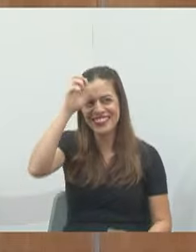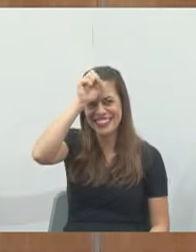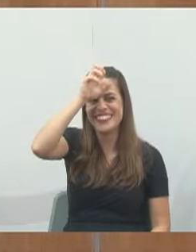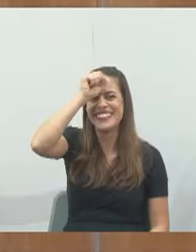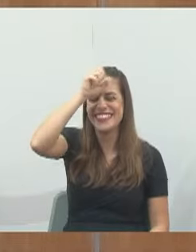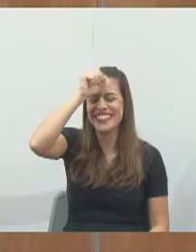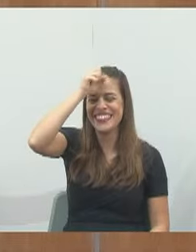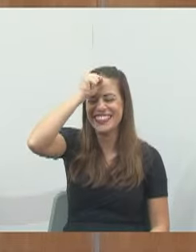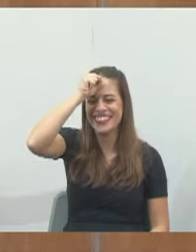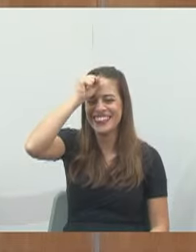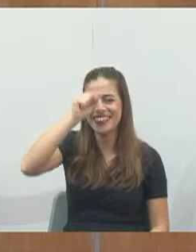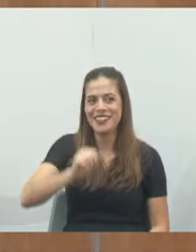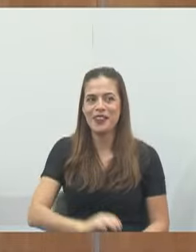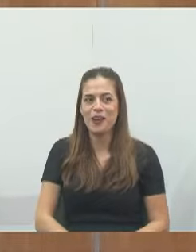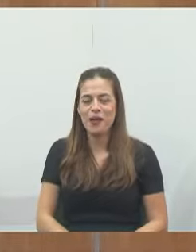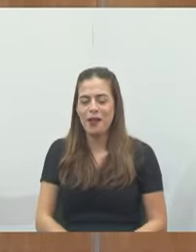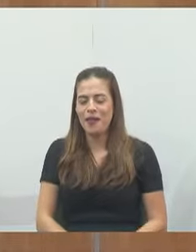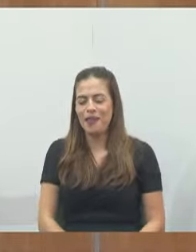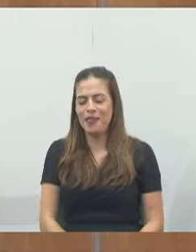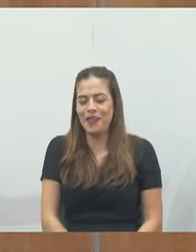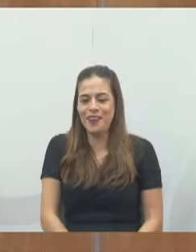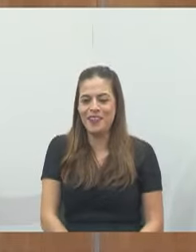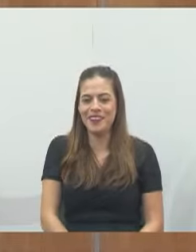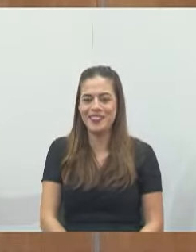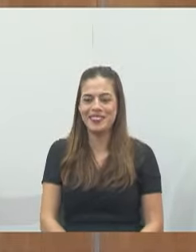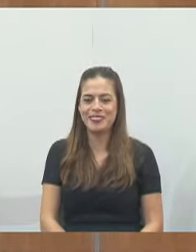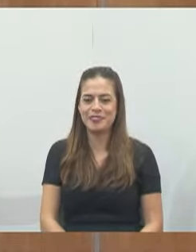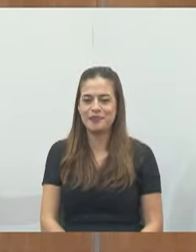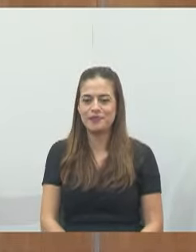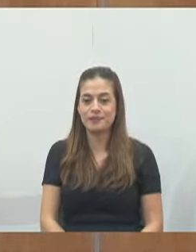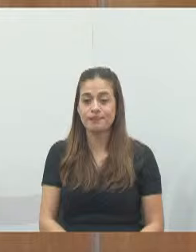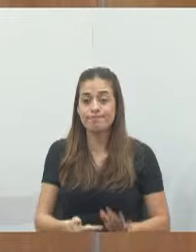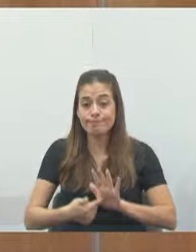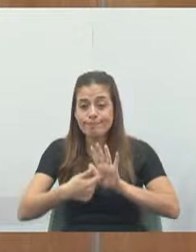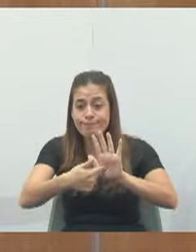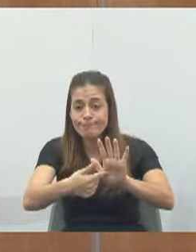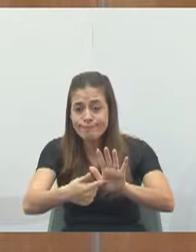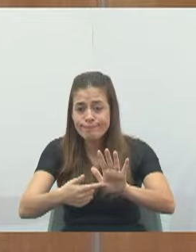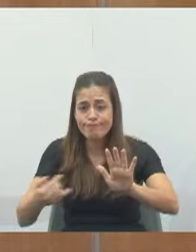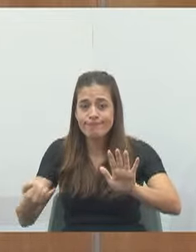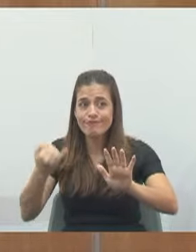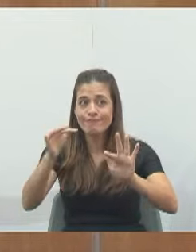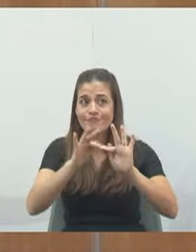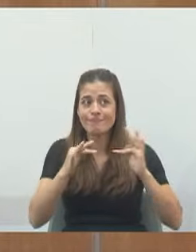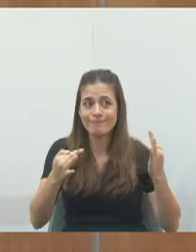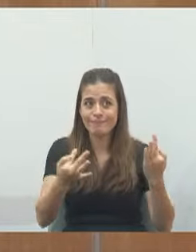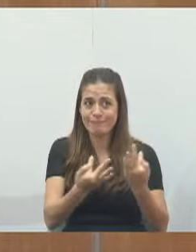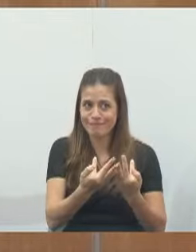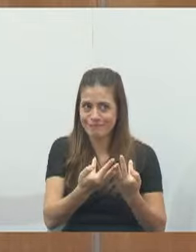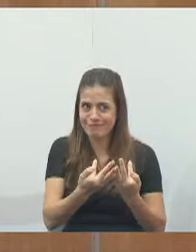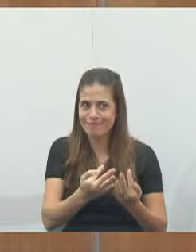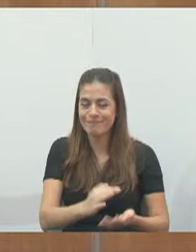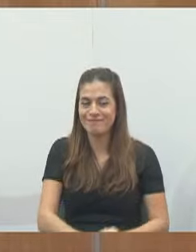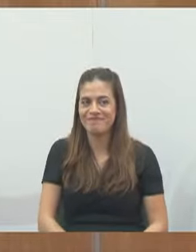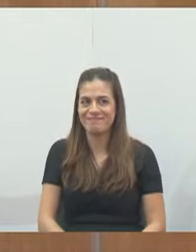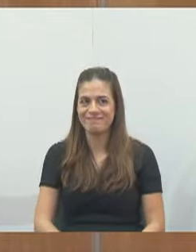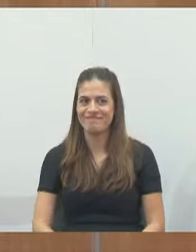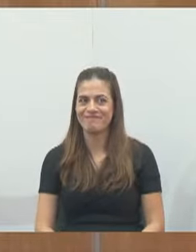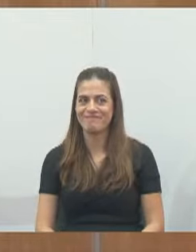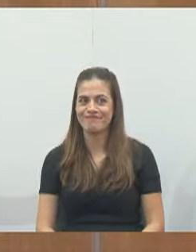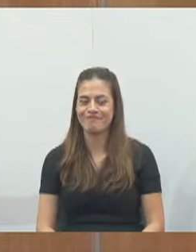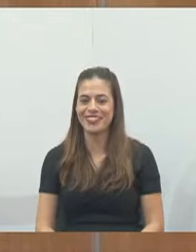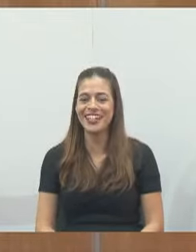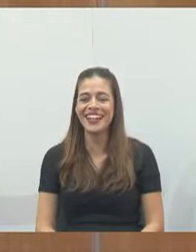sabedoria. E aqui, pessoal, eu vou destacar o papel da minha família. O como é